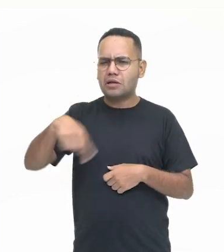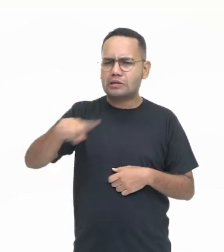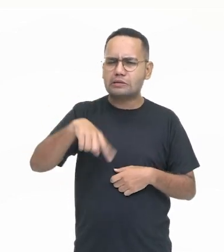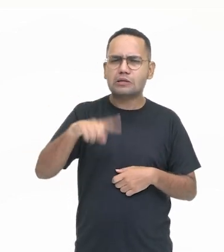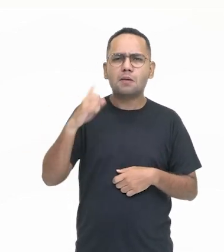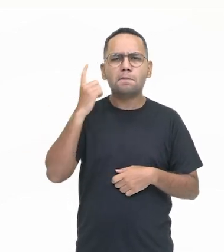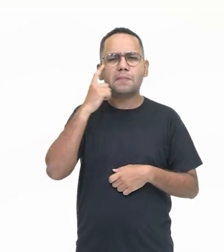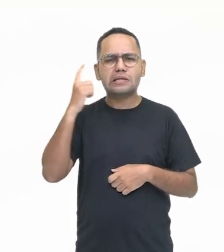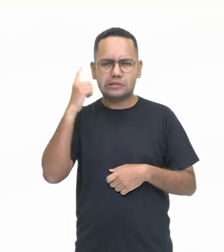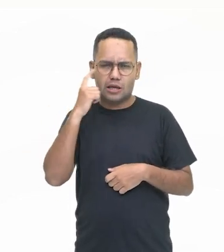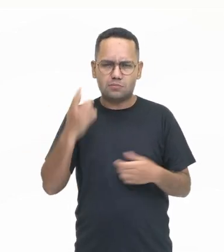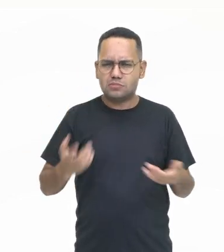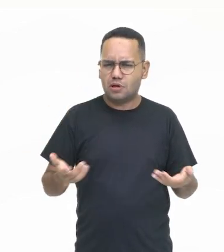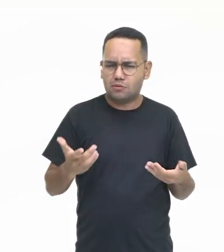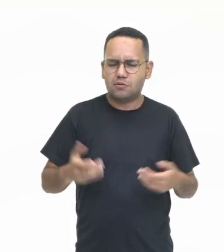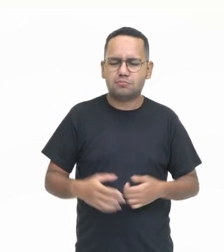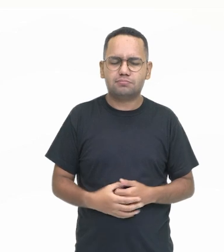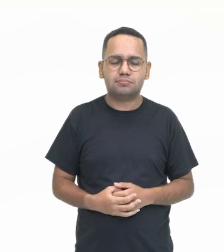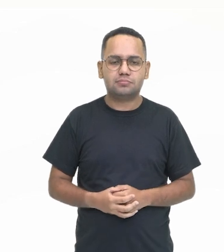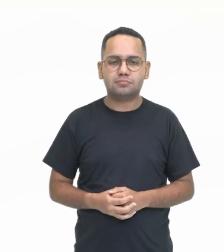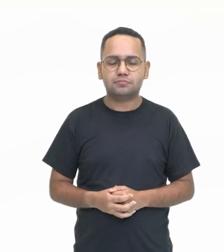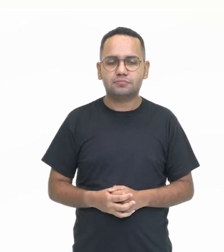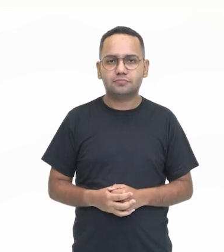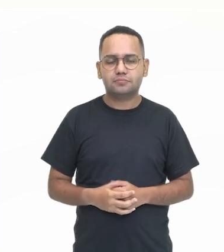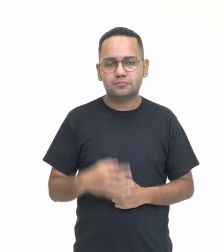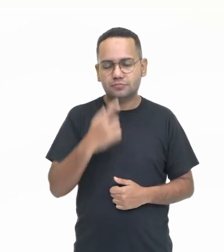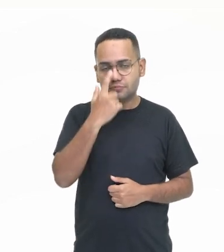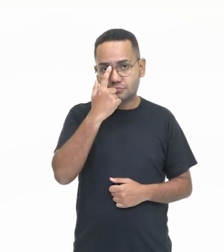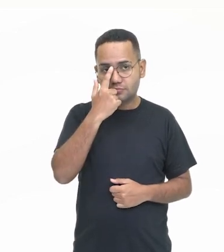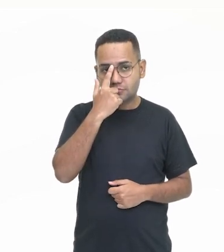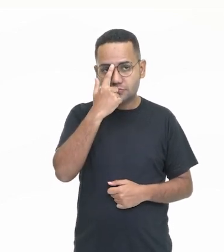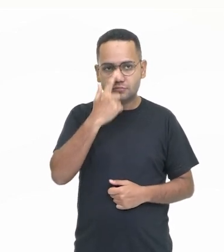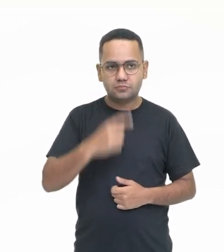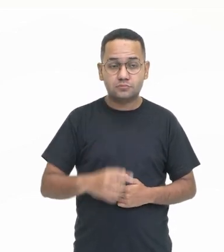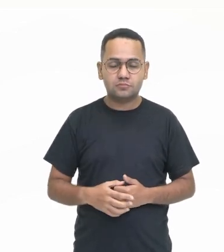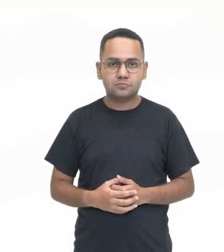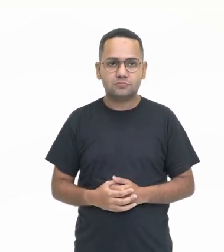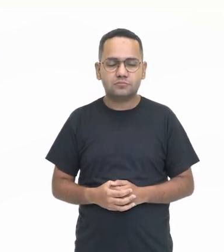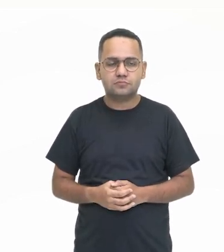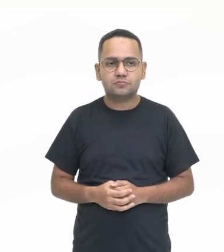rápidas para você pensar um pouquinho, ó.